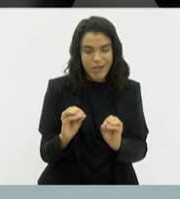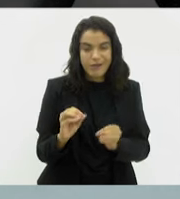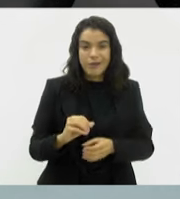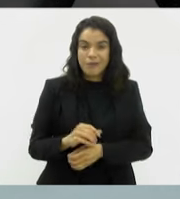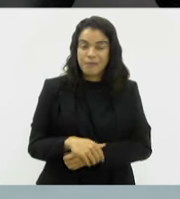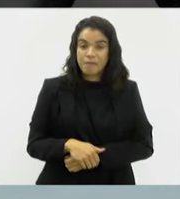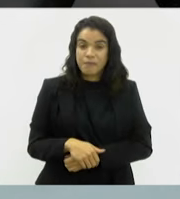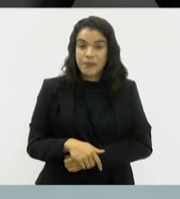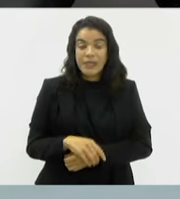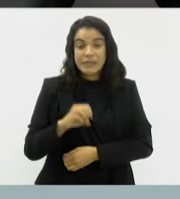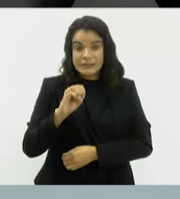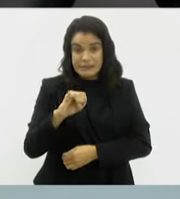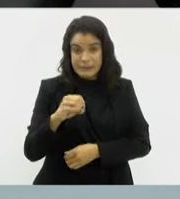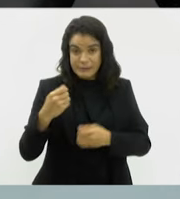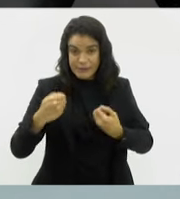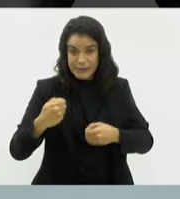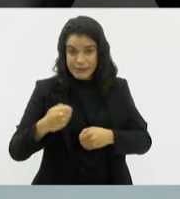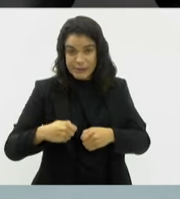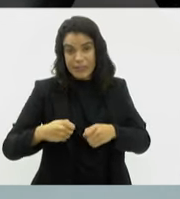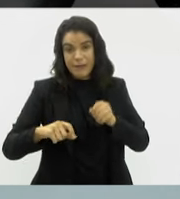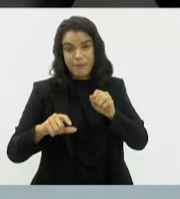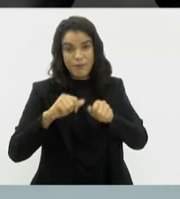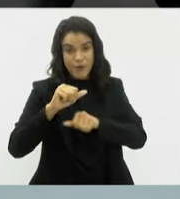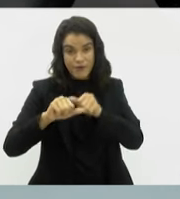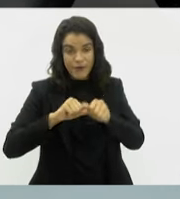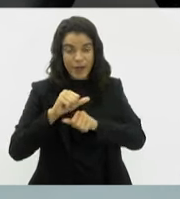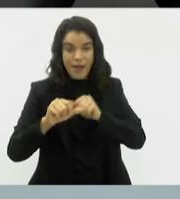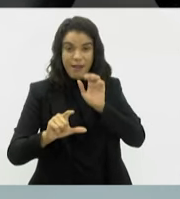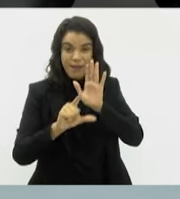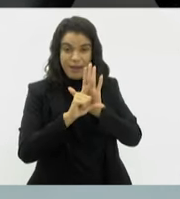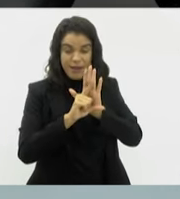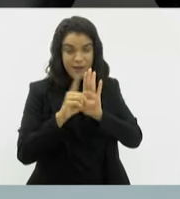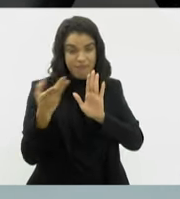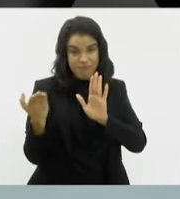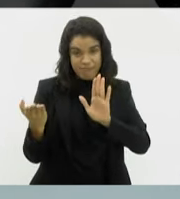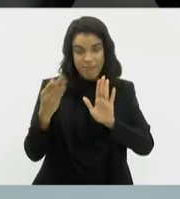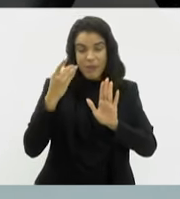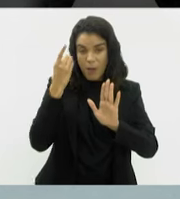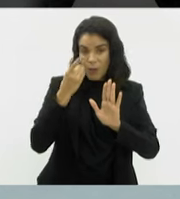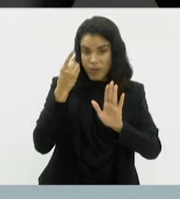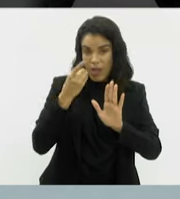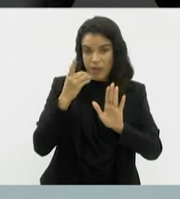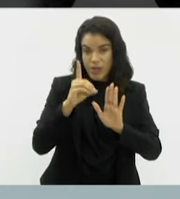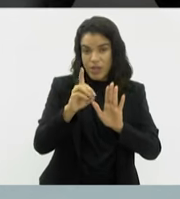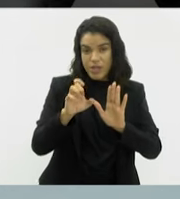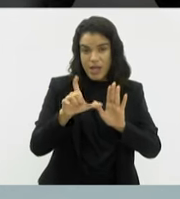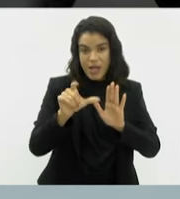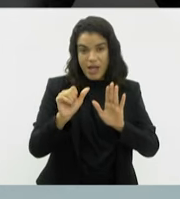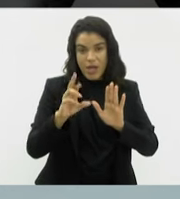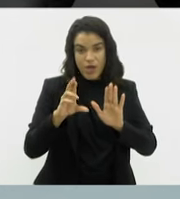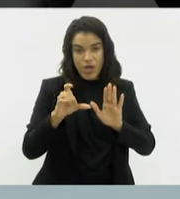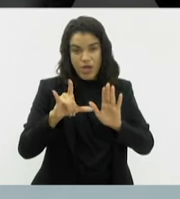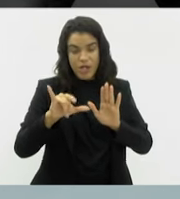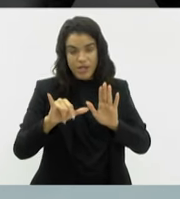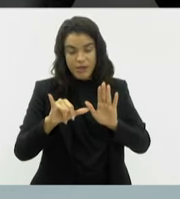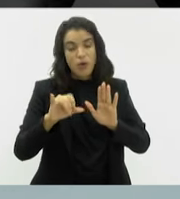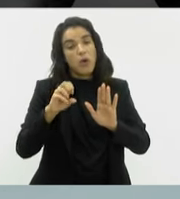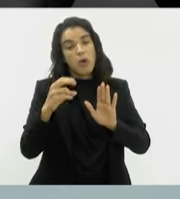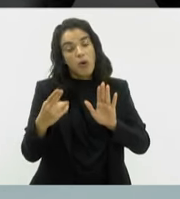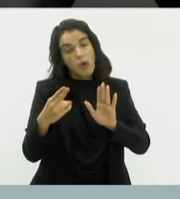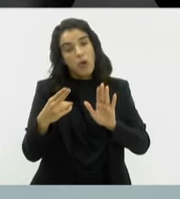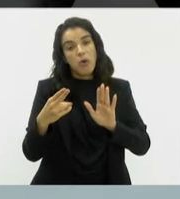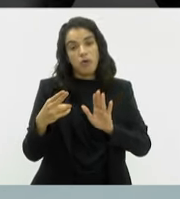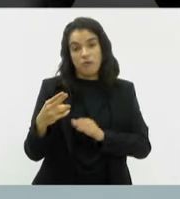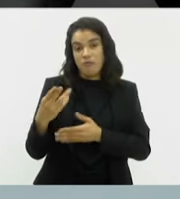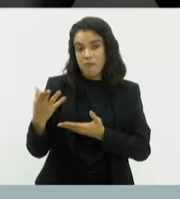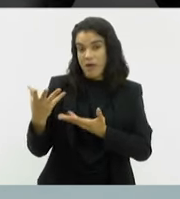ter que modificar a lei do De Larore ou se vai considerar o projeto de